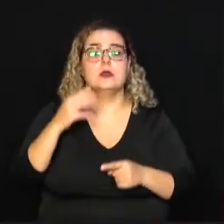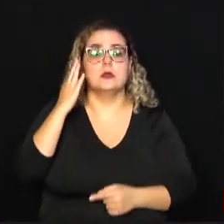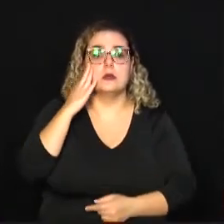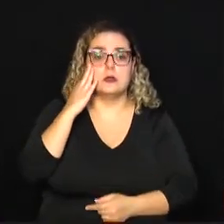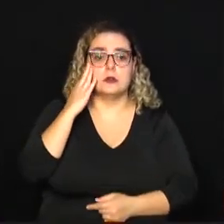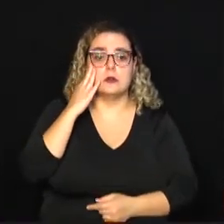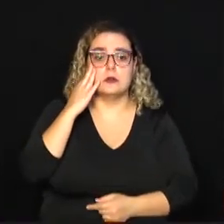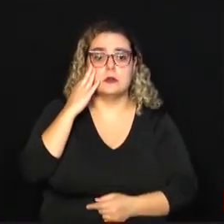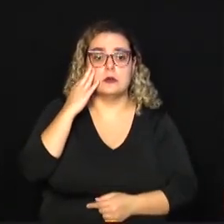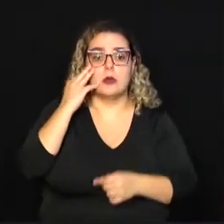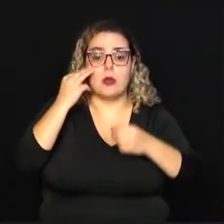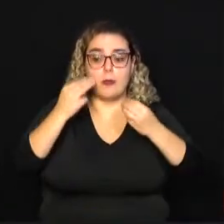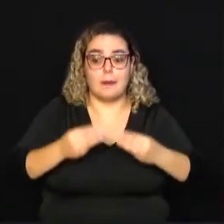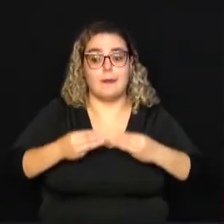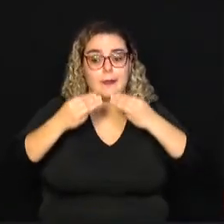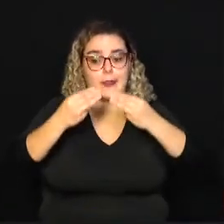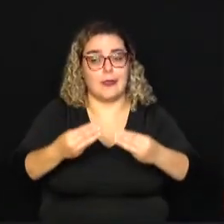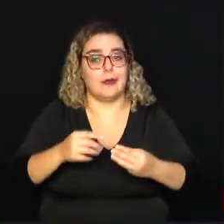incompetente, né, gerido por